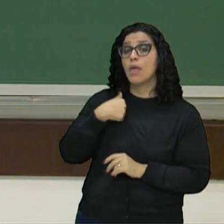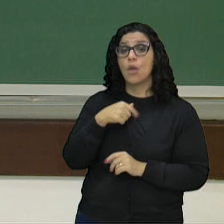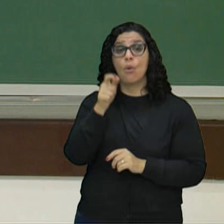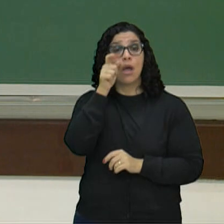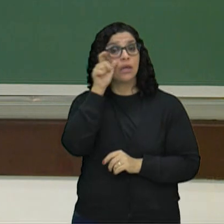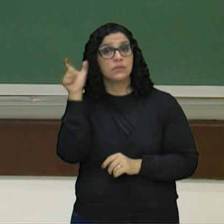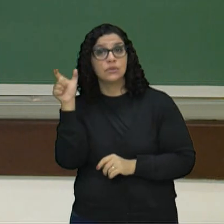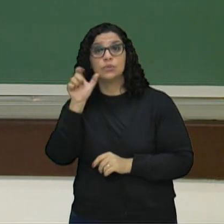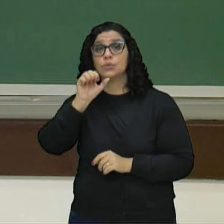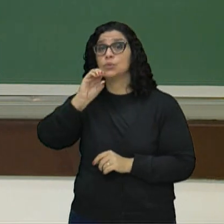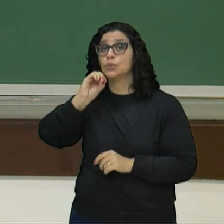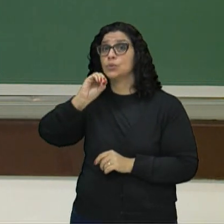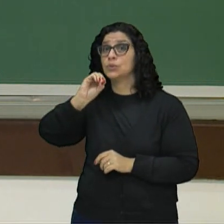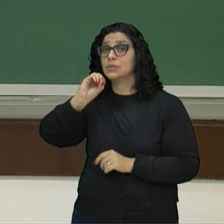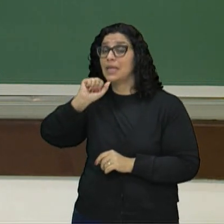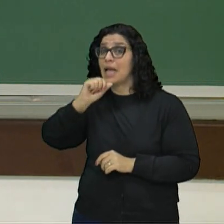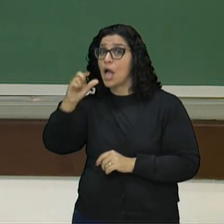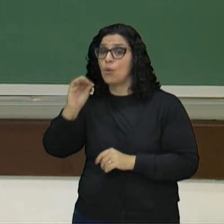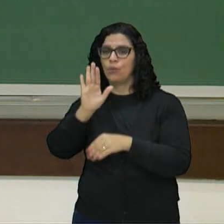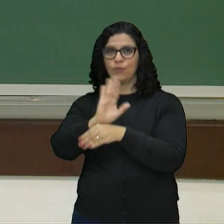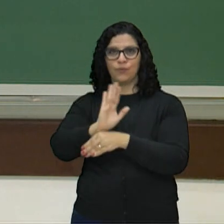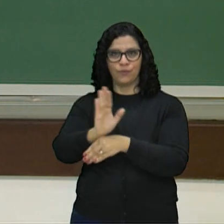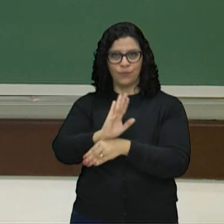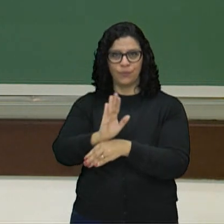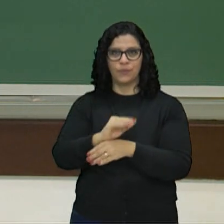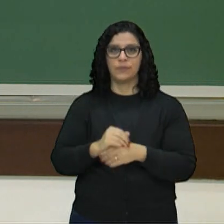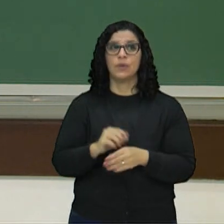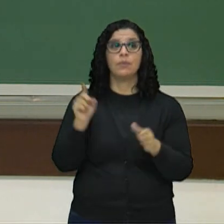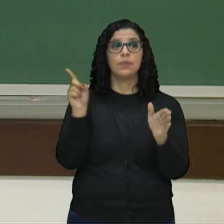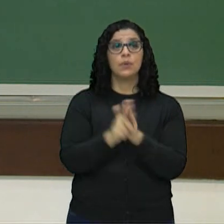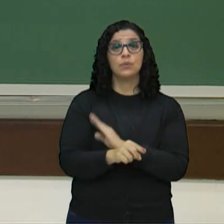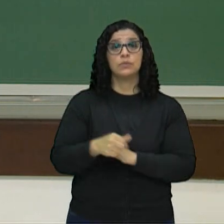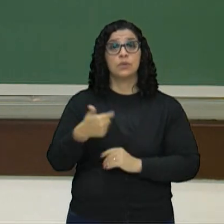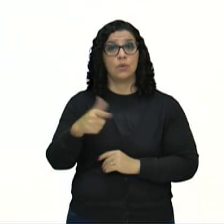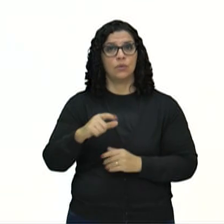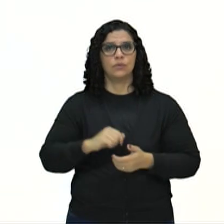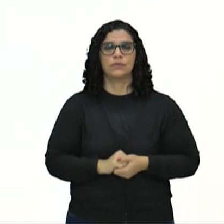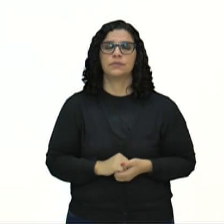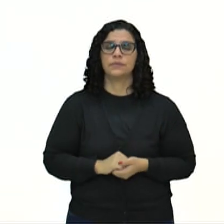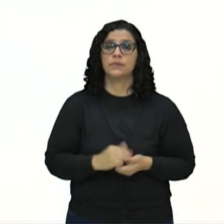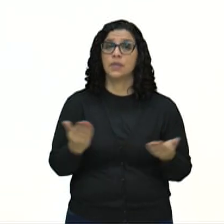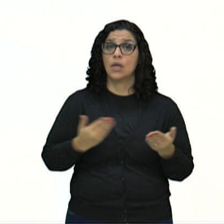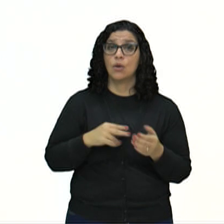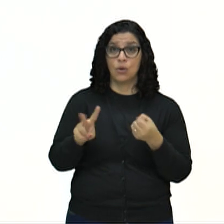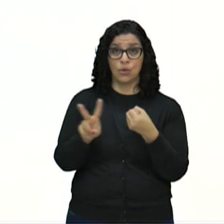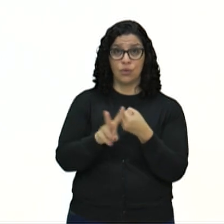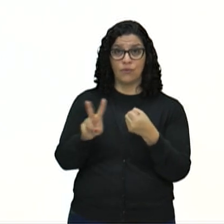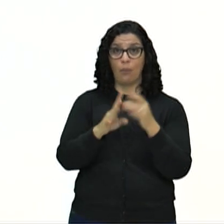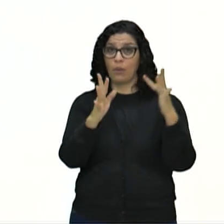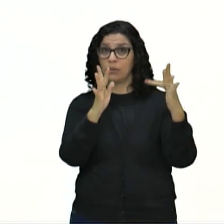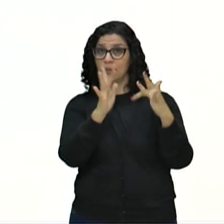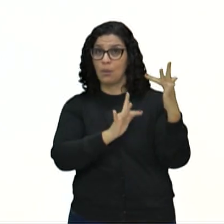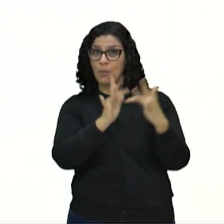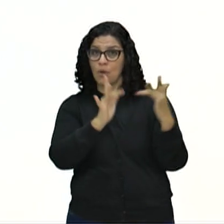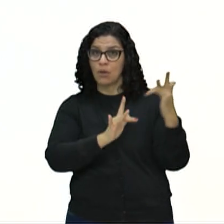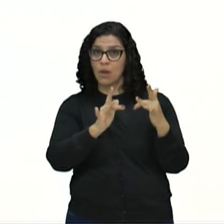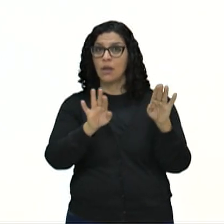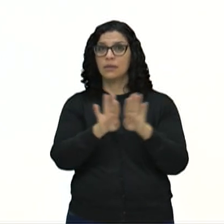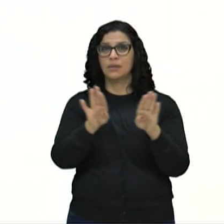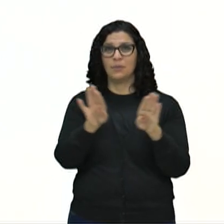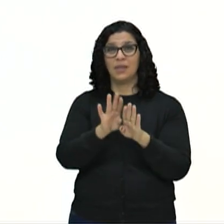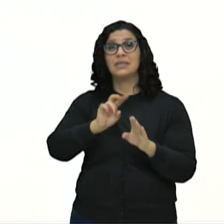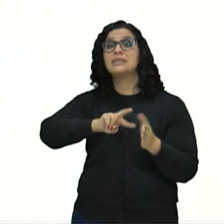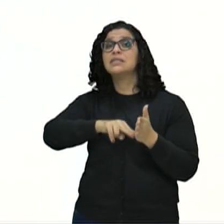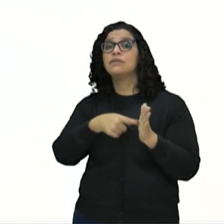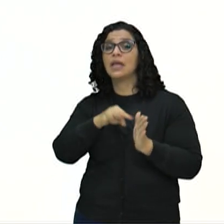assisto ao filme, ok? Próxima questão. O verbo namorar é transitivo